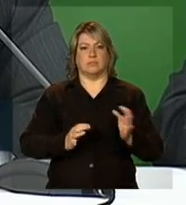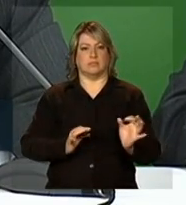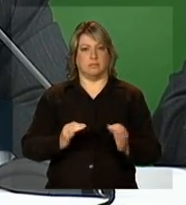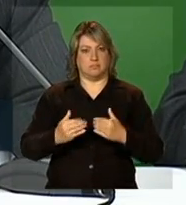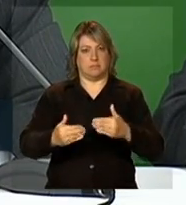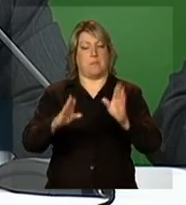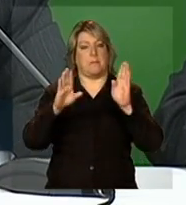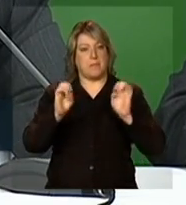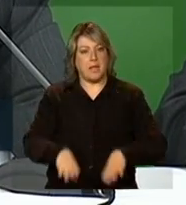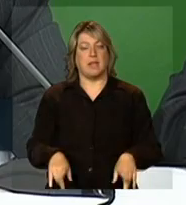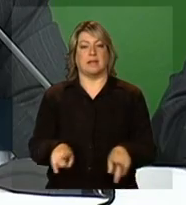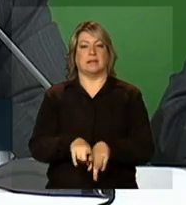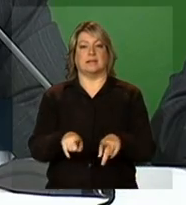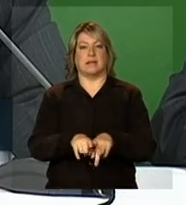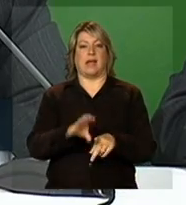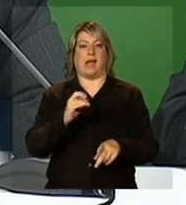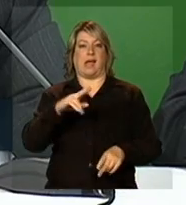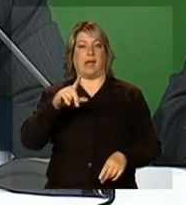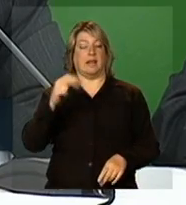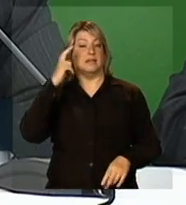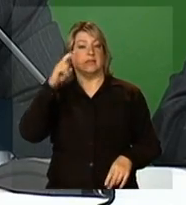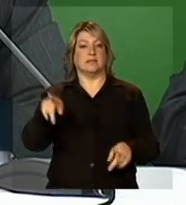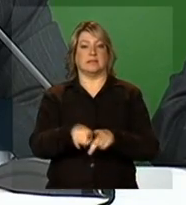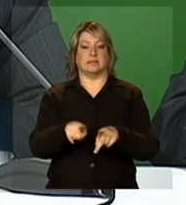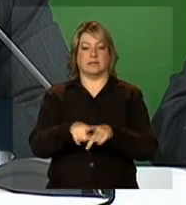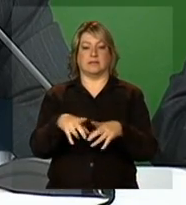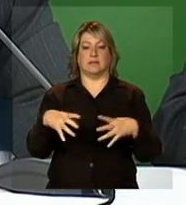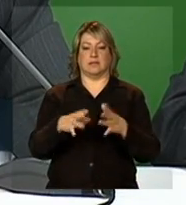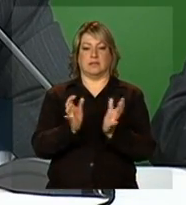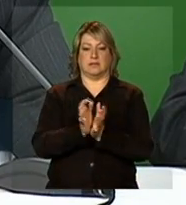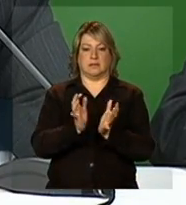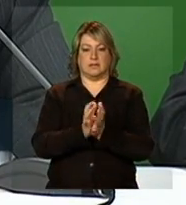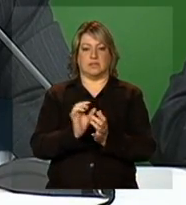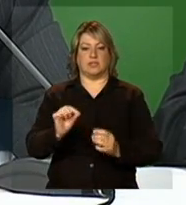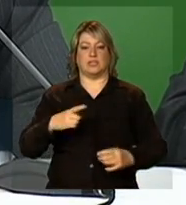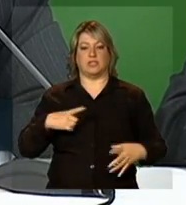que nós já estamos implementando, o VTMS, que também nós vamos começar